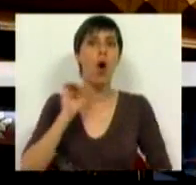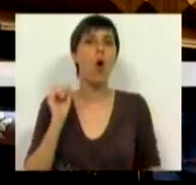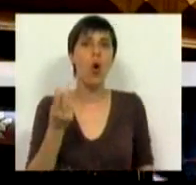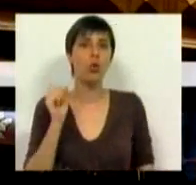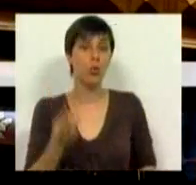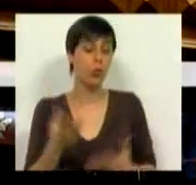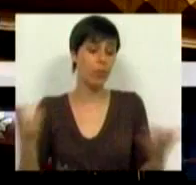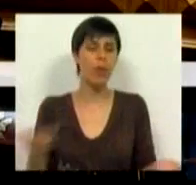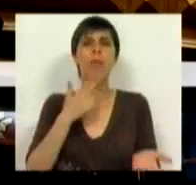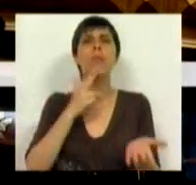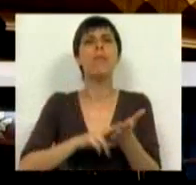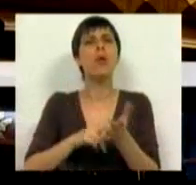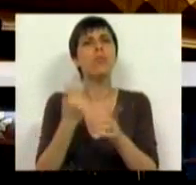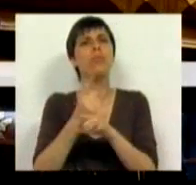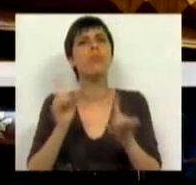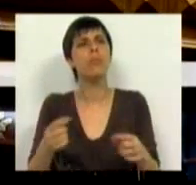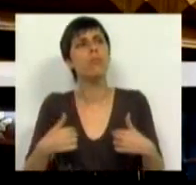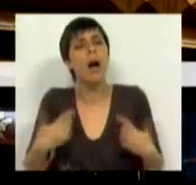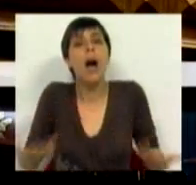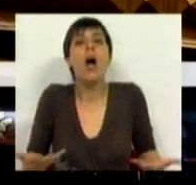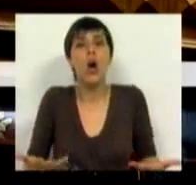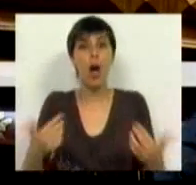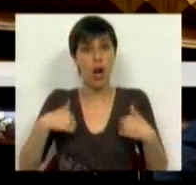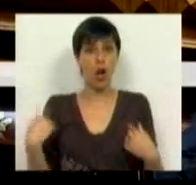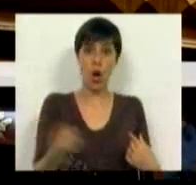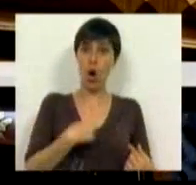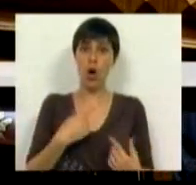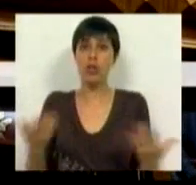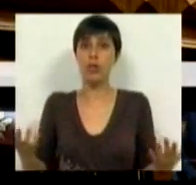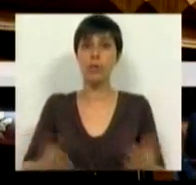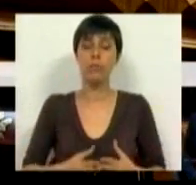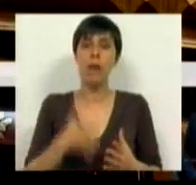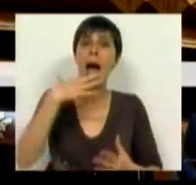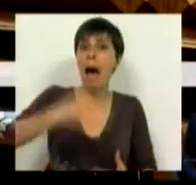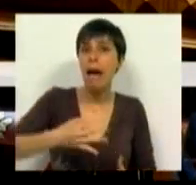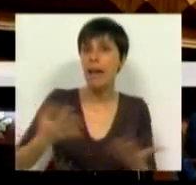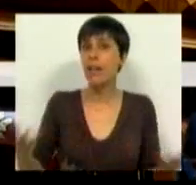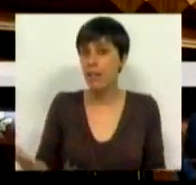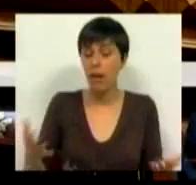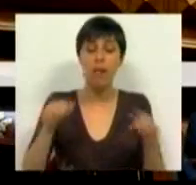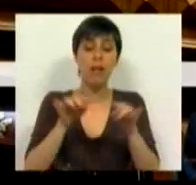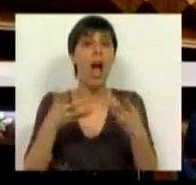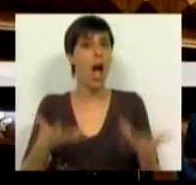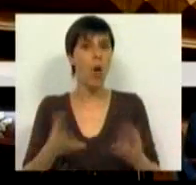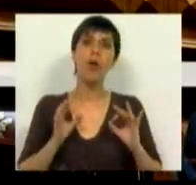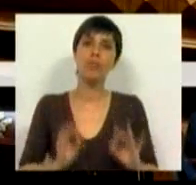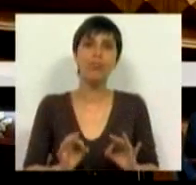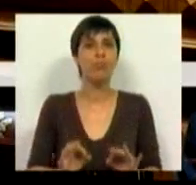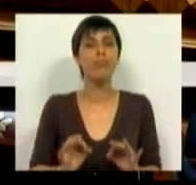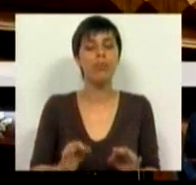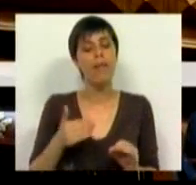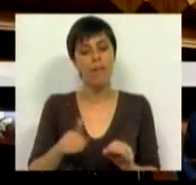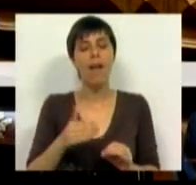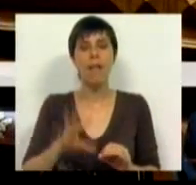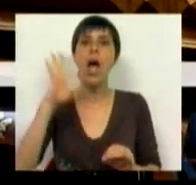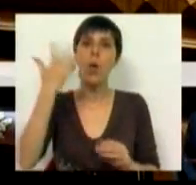outubro. Que razões temos agora nós para acreditar que desta vez